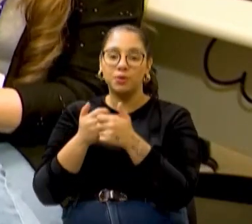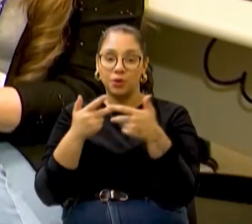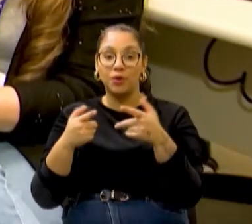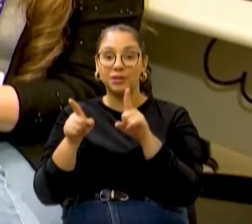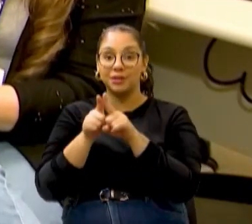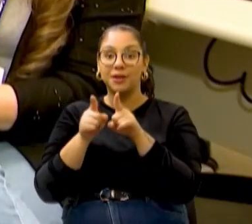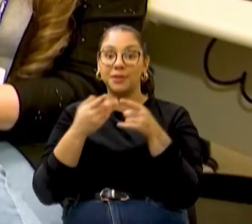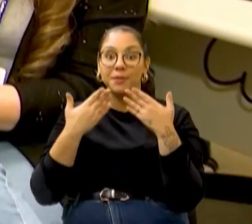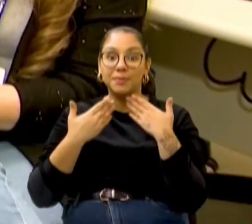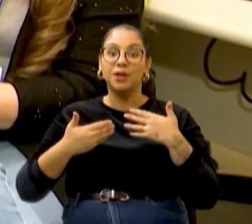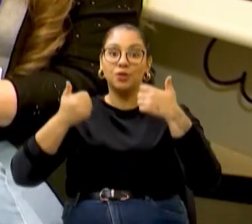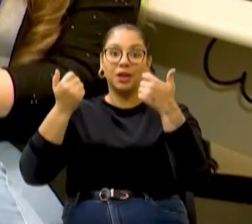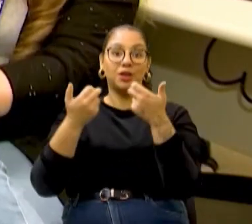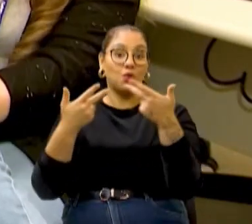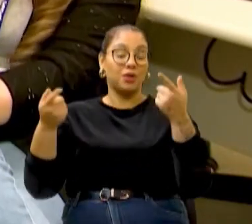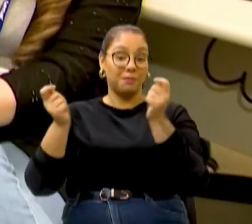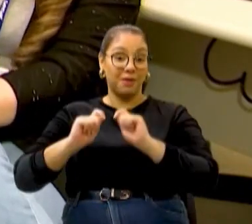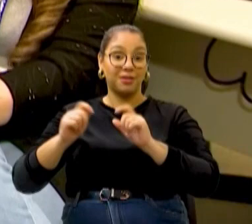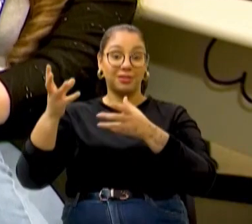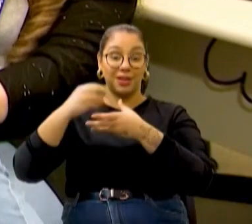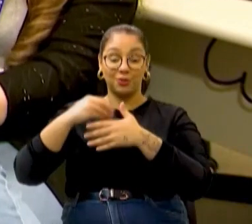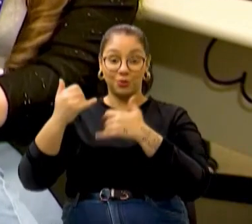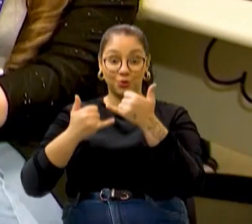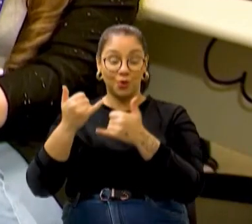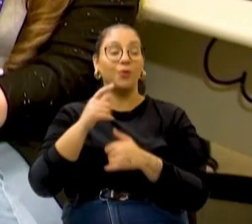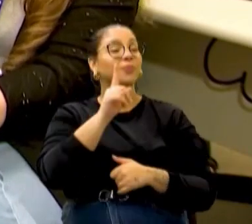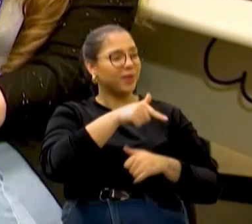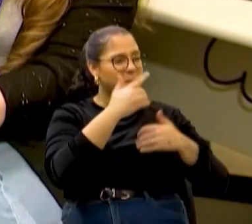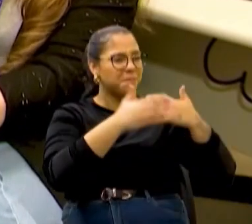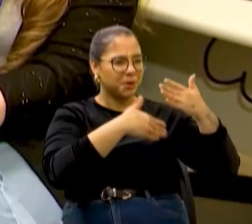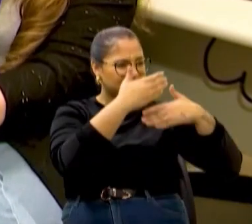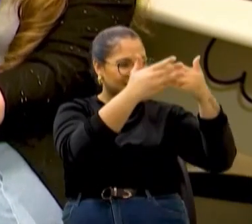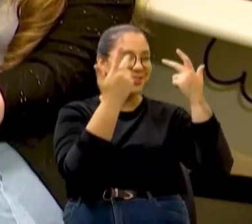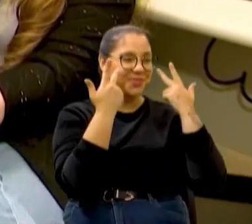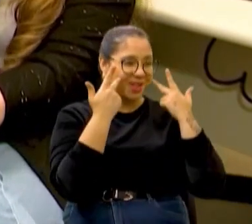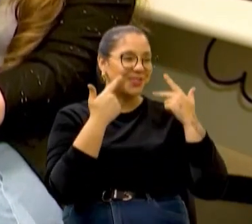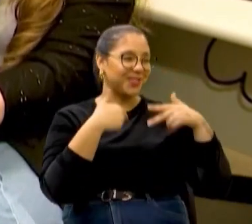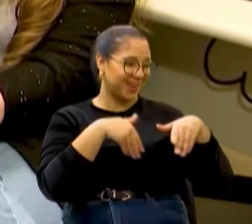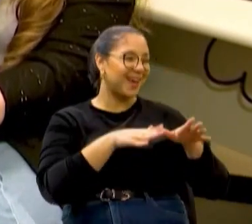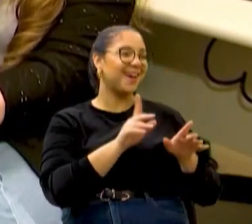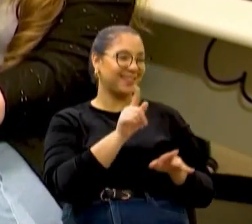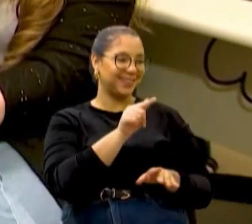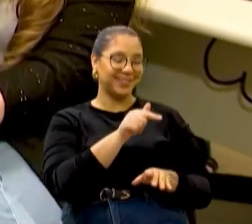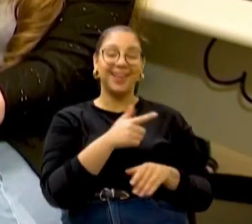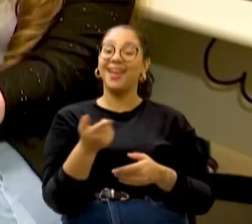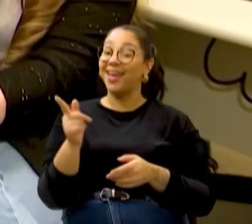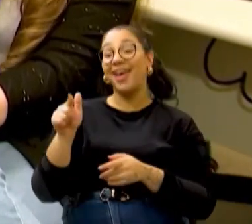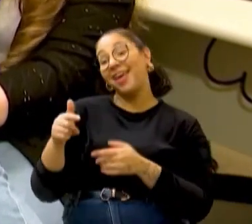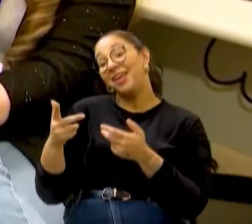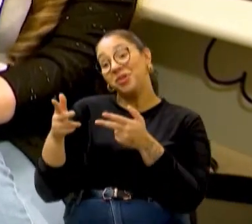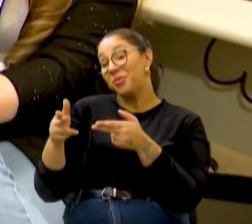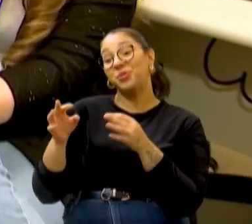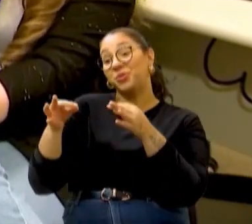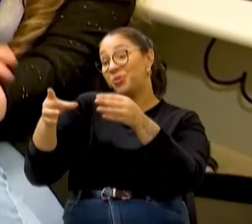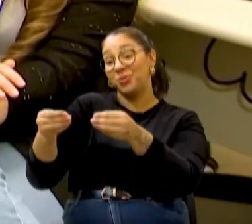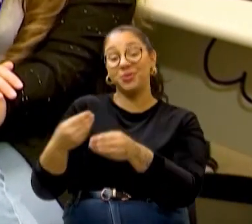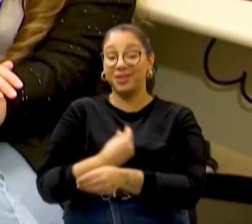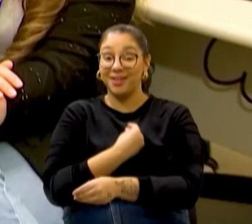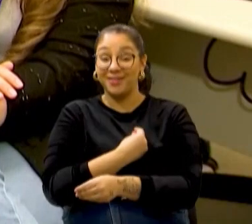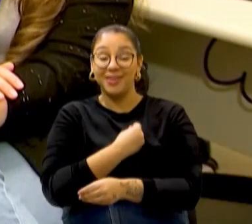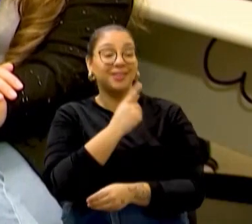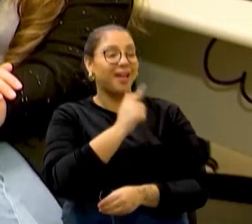coisas a gente vai descobrindo e vai aprimorando então as nossas habilidades no jogo eu acho que é um processo natural né